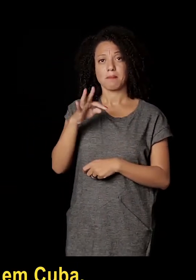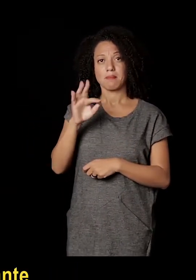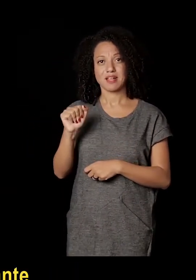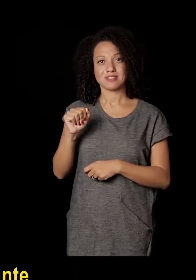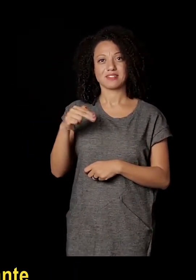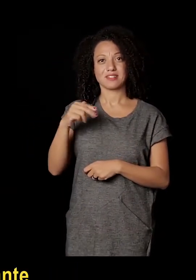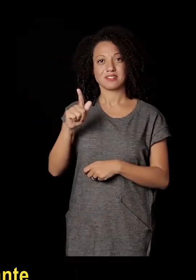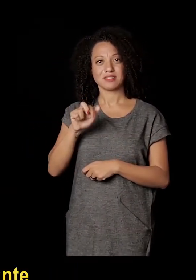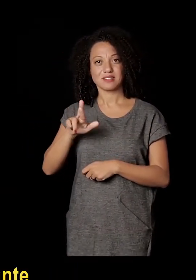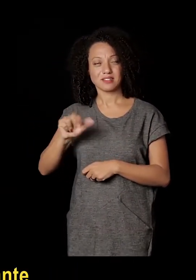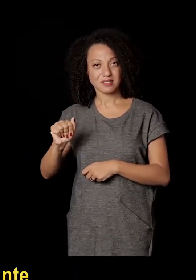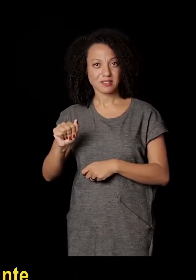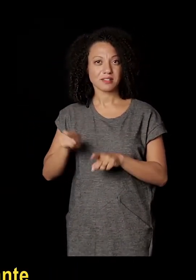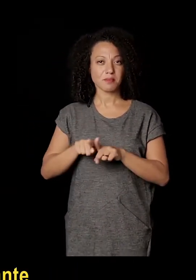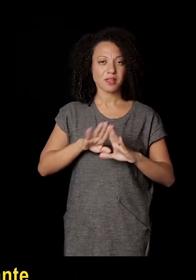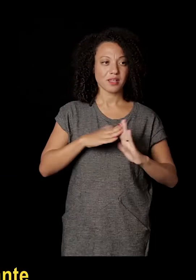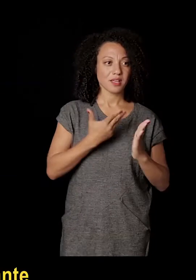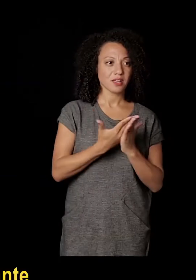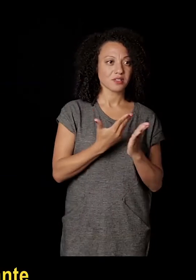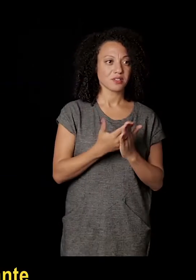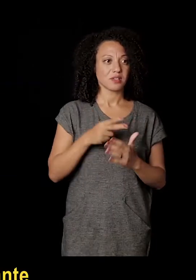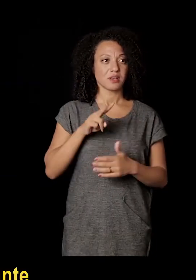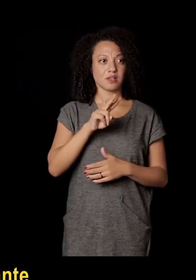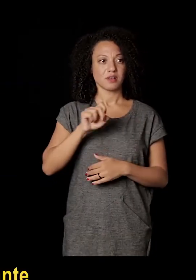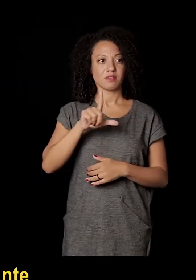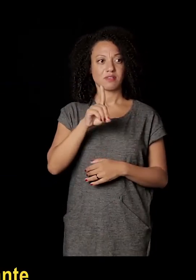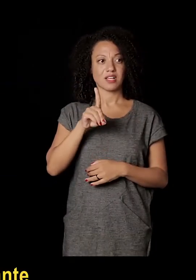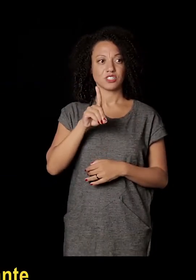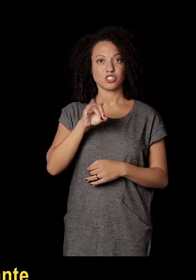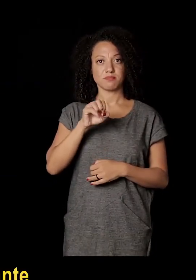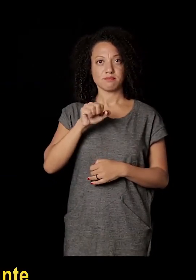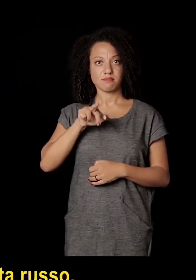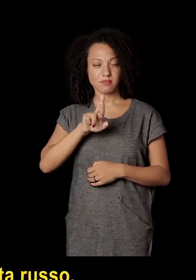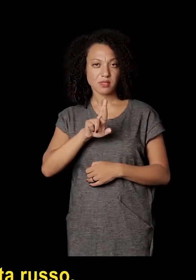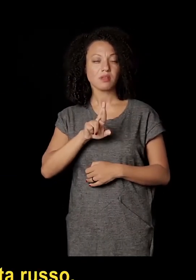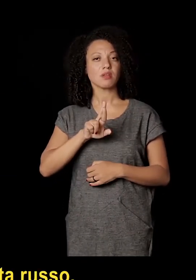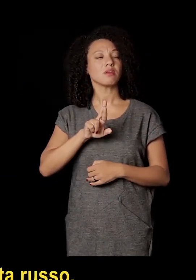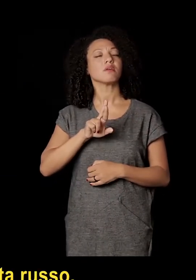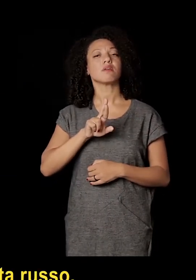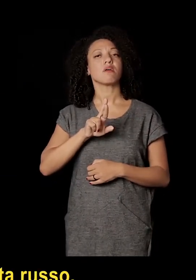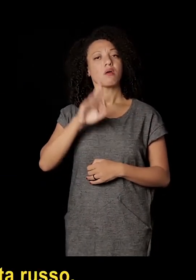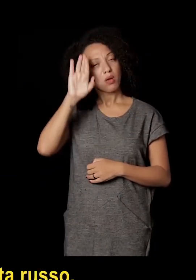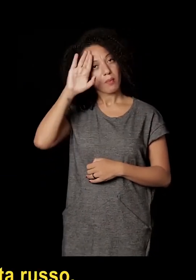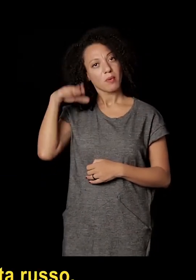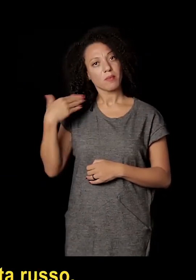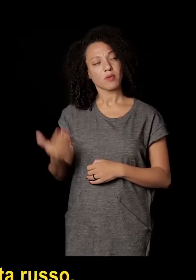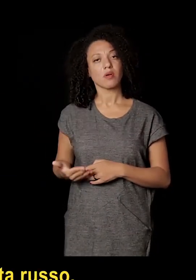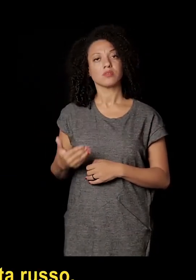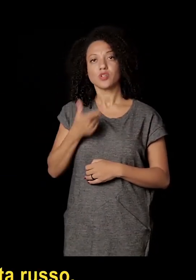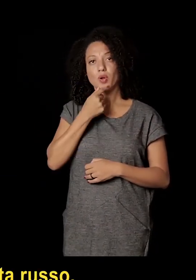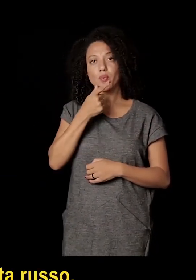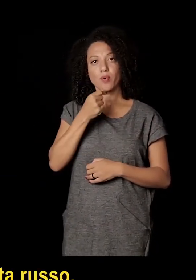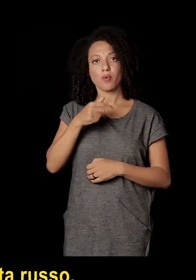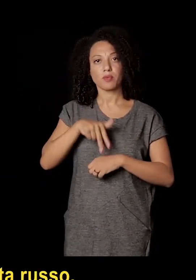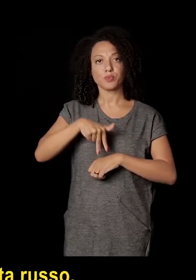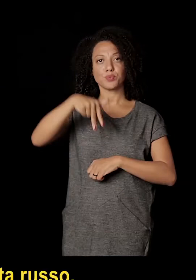a escola, comandante Vladimir Ilyich Komarov, em homenagem a um astronauta russo, provavelmente,